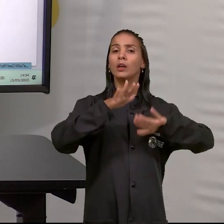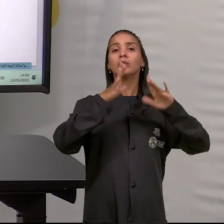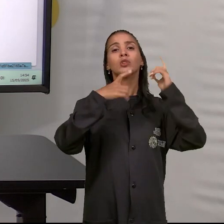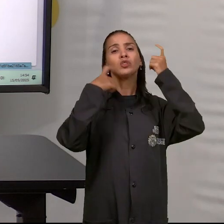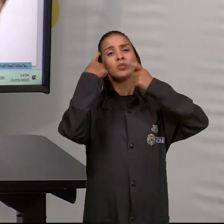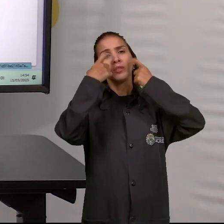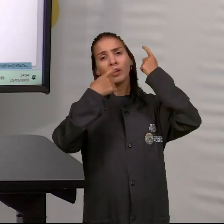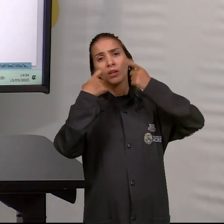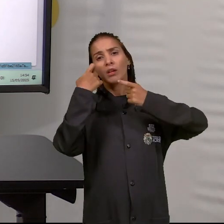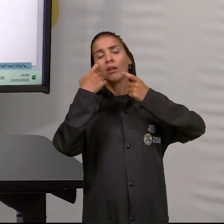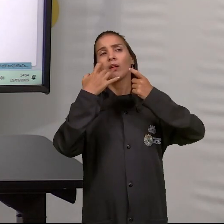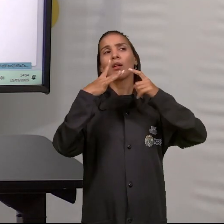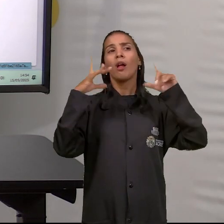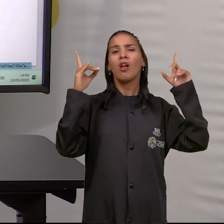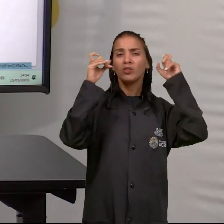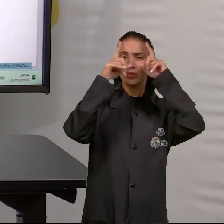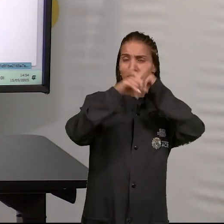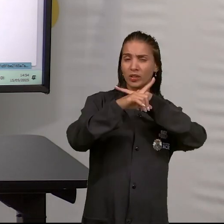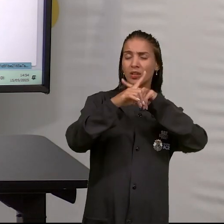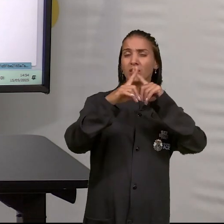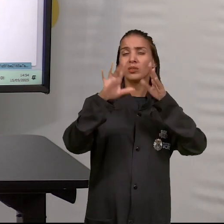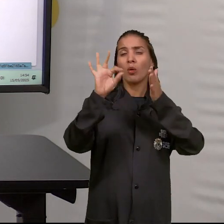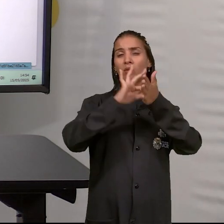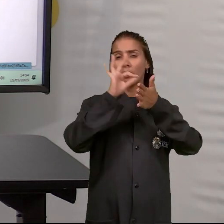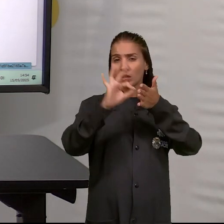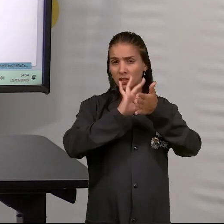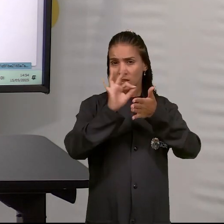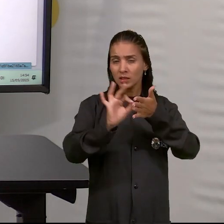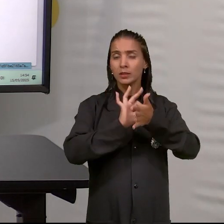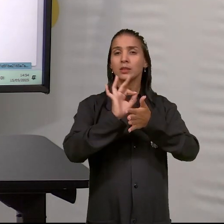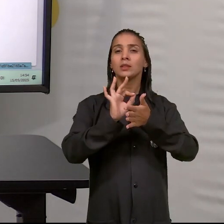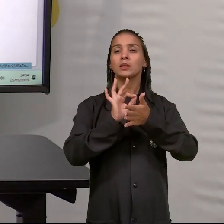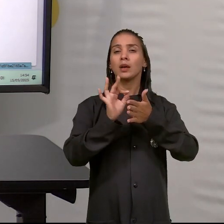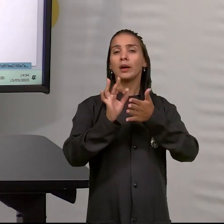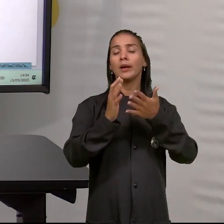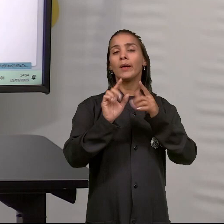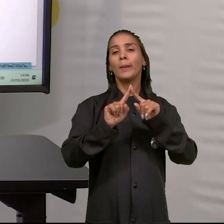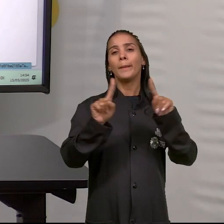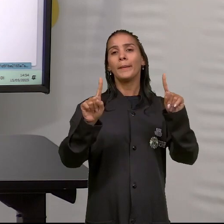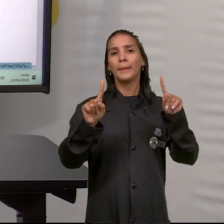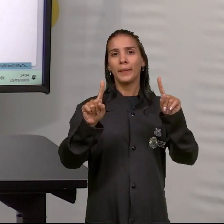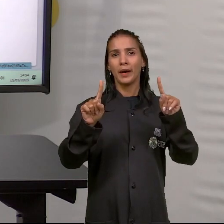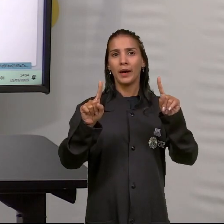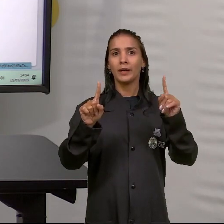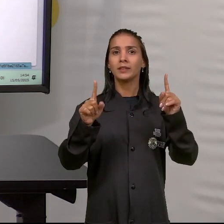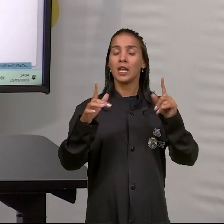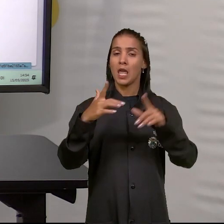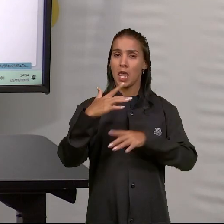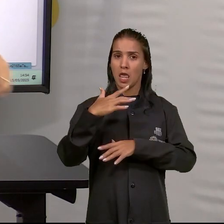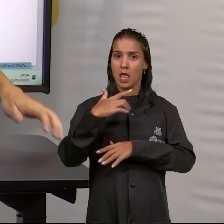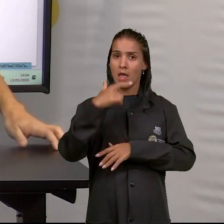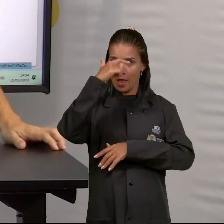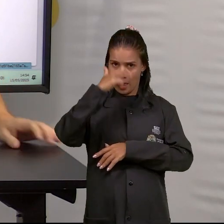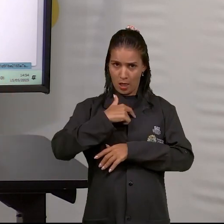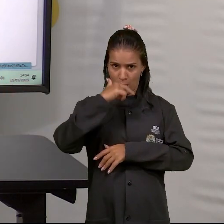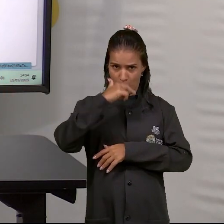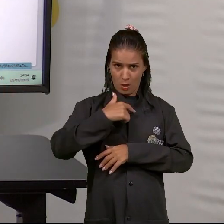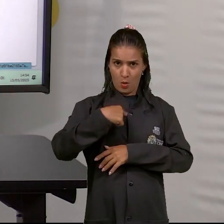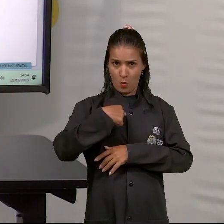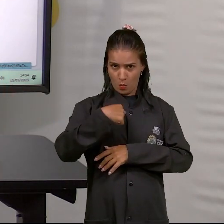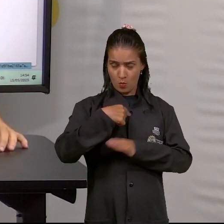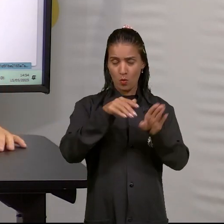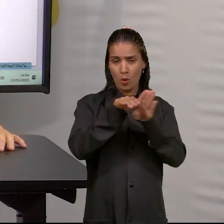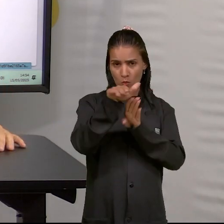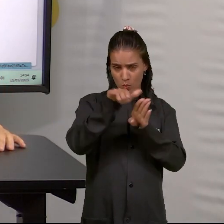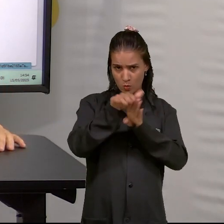o cadastro, né? Fazer o cadastro ali no SEI externo, mas assim, eu sugiro a vocês que conversem